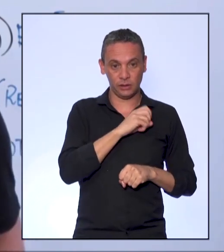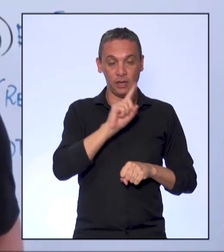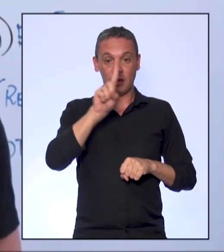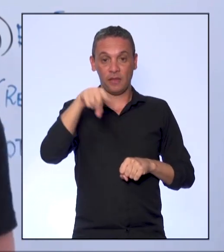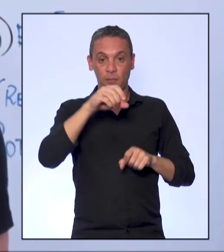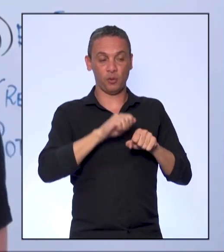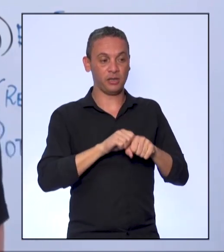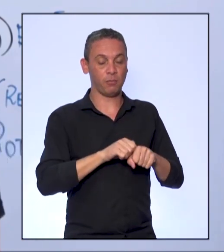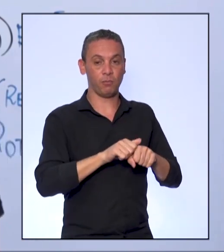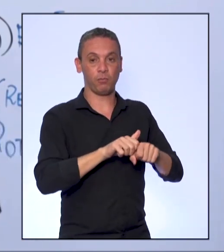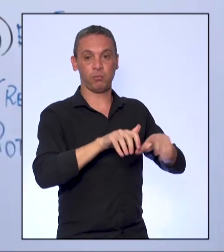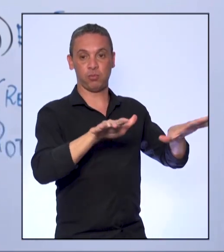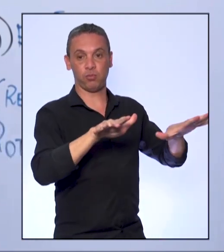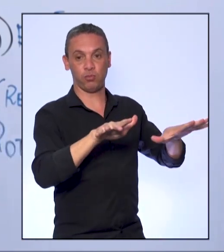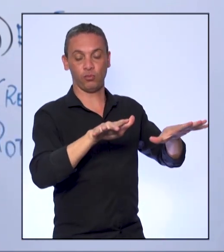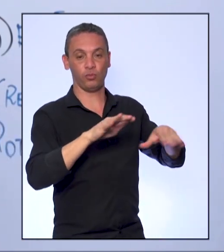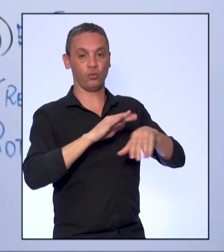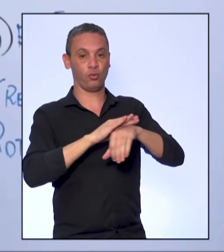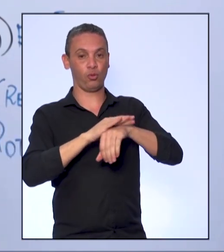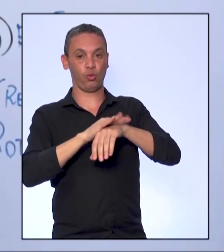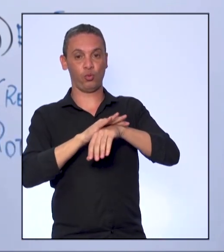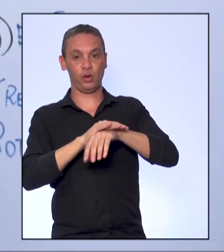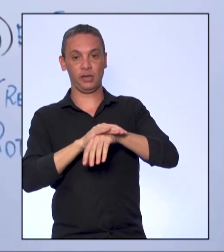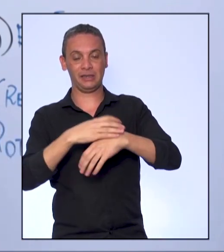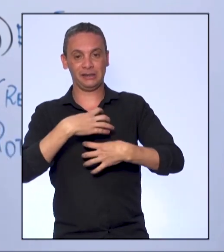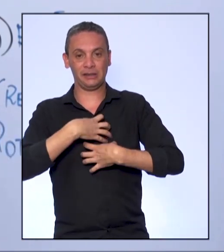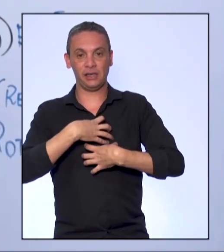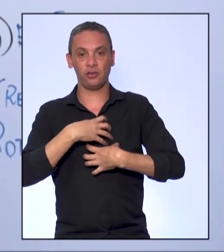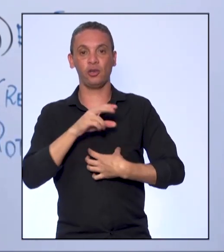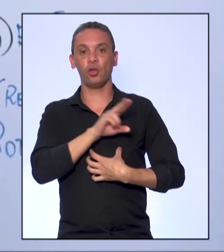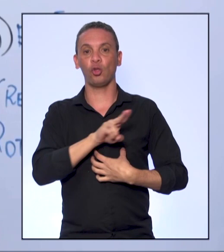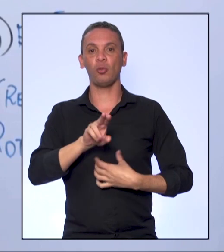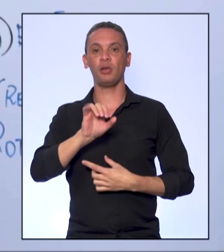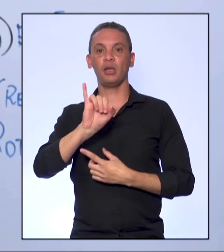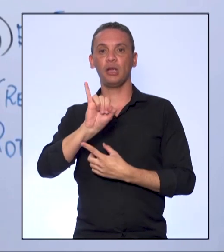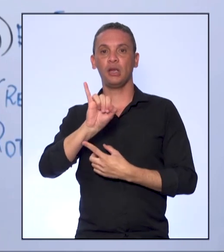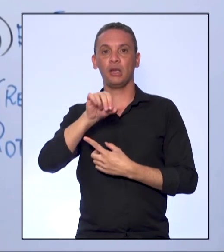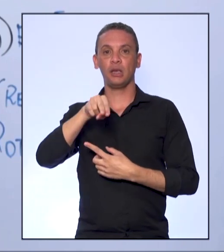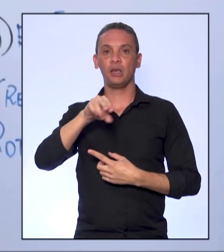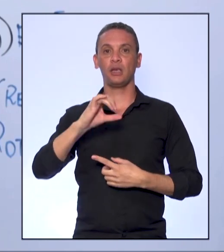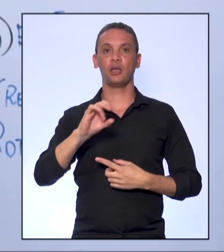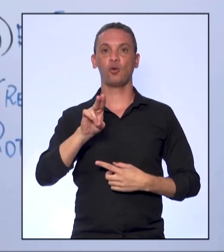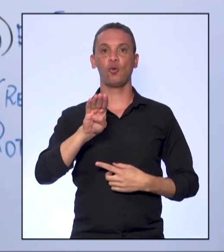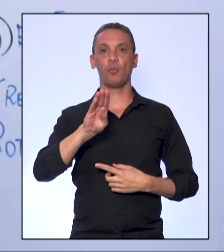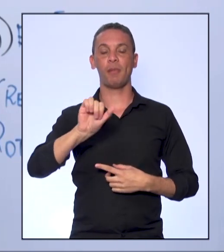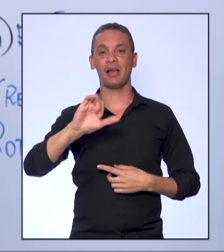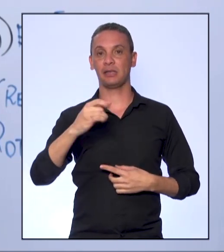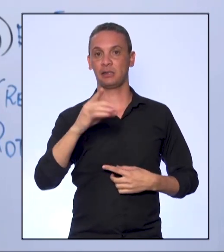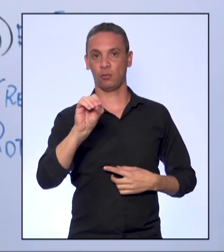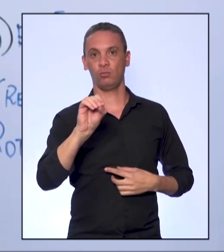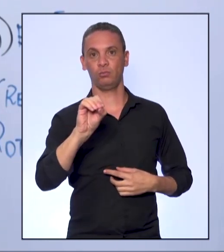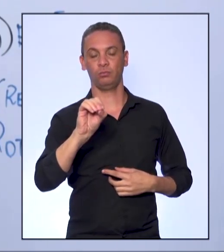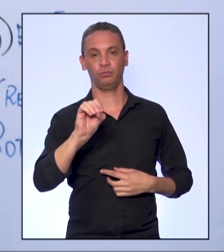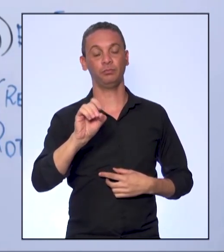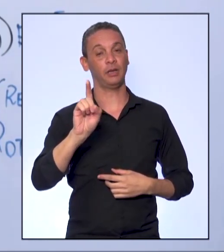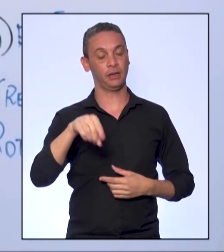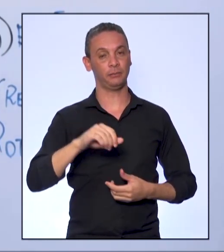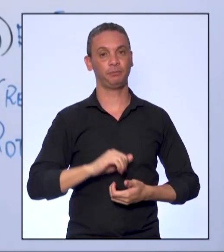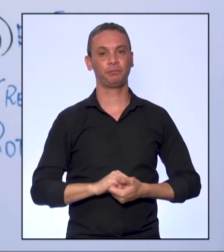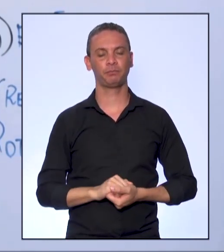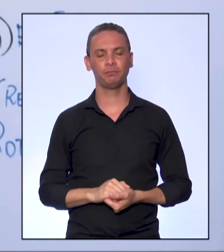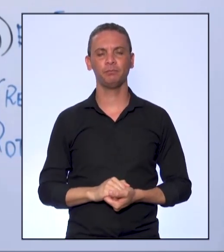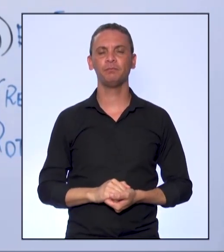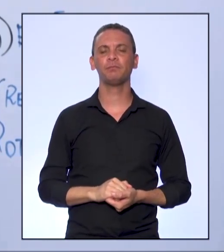você vai começar a manifestar a doença, a gente chama isso de período de incubação, tá? Período de incubação. O pessoal